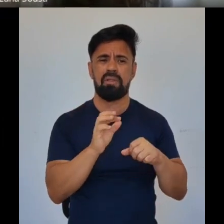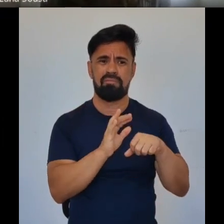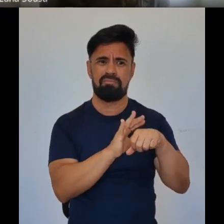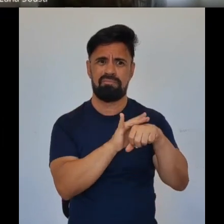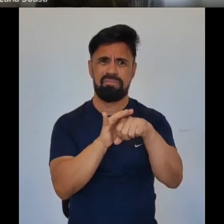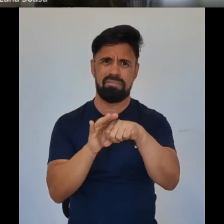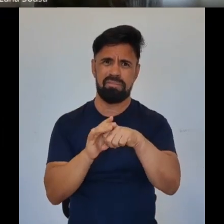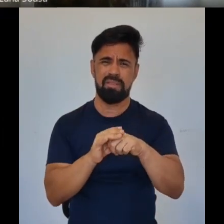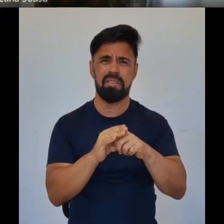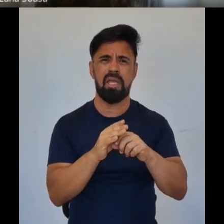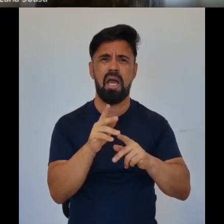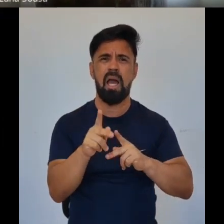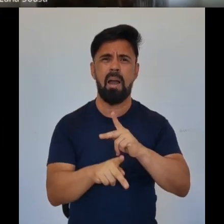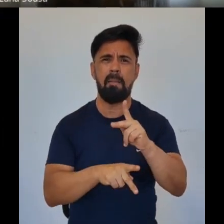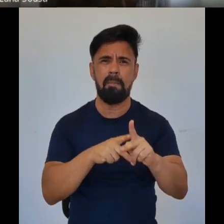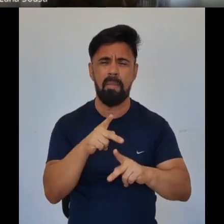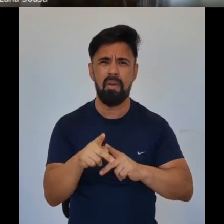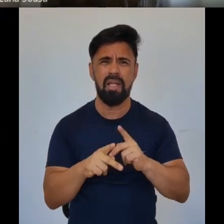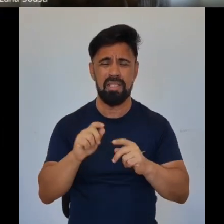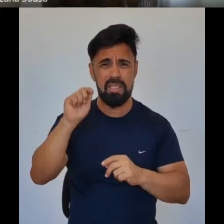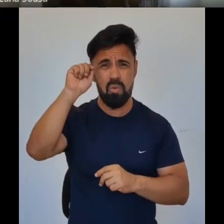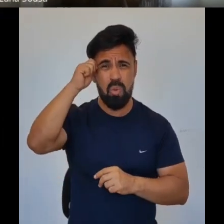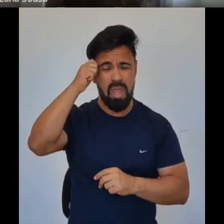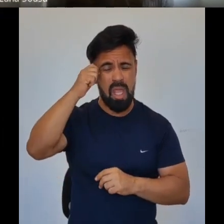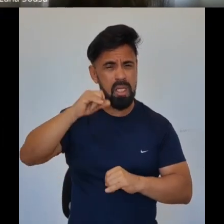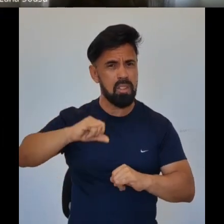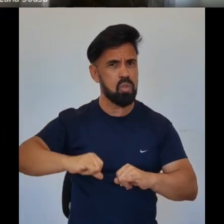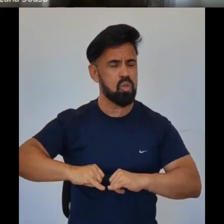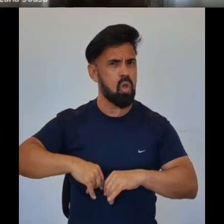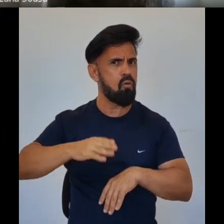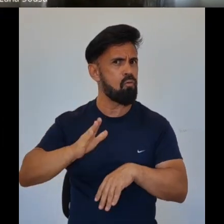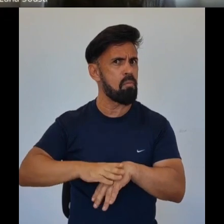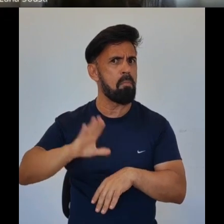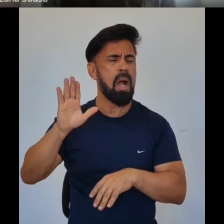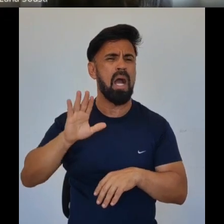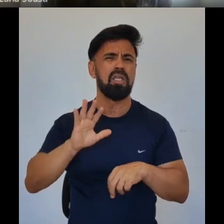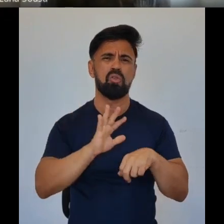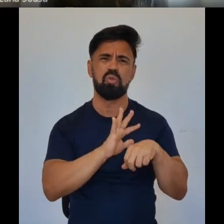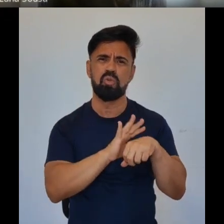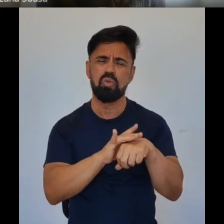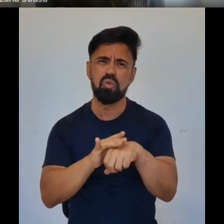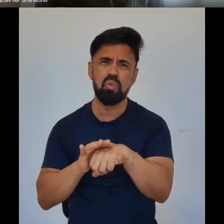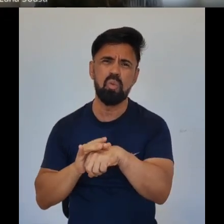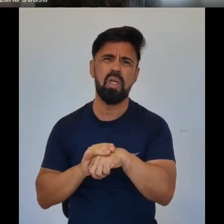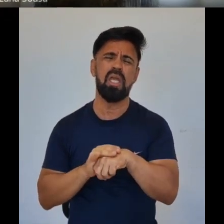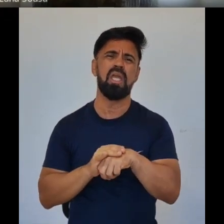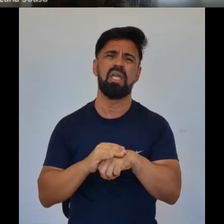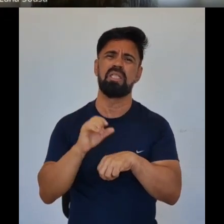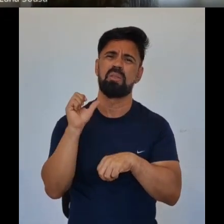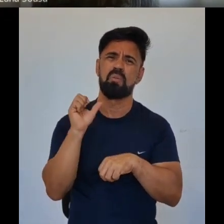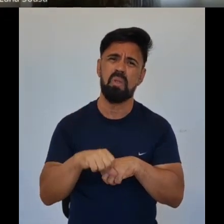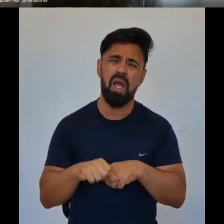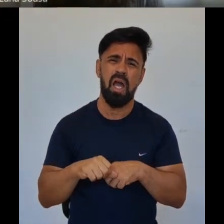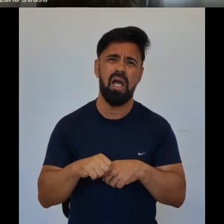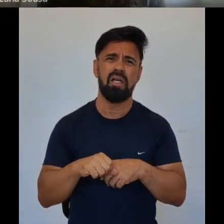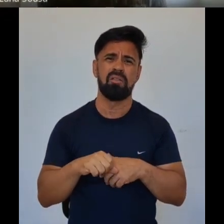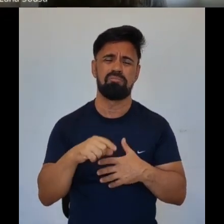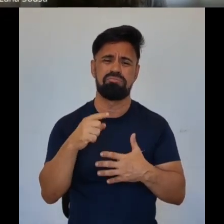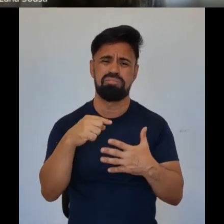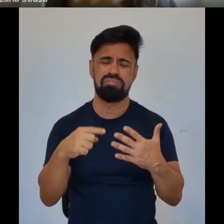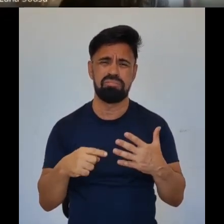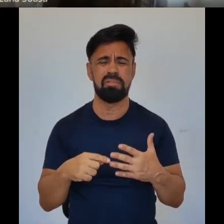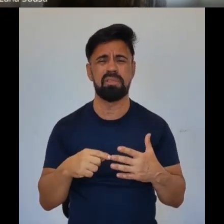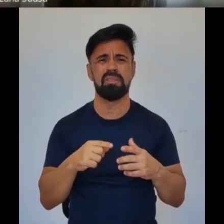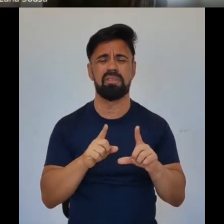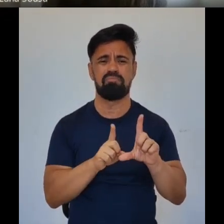mostram que a população negra sofre muito mais com determinadas doenças, tem indicadores piores de morte e mortalidade. Isso tem a ver